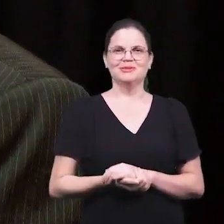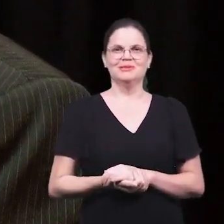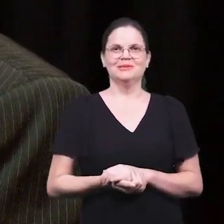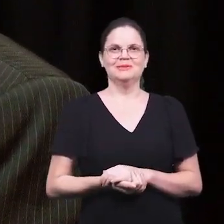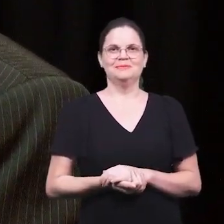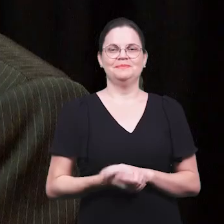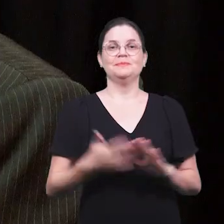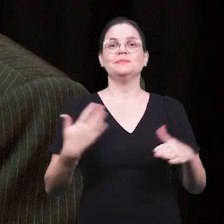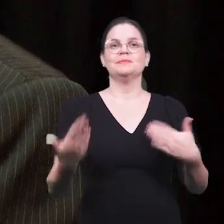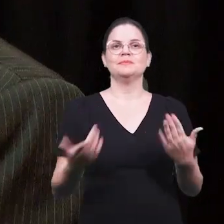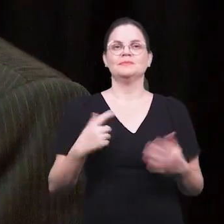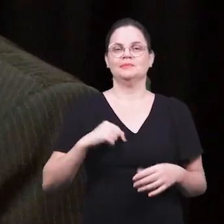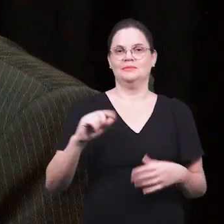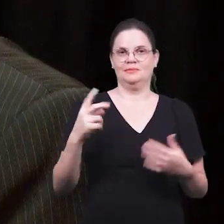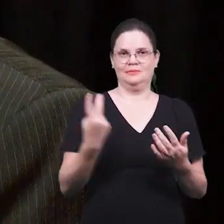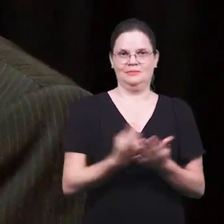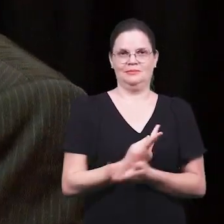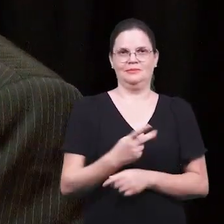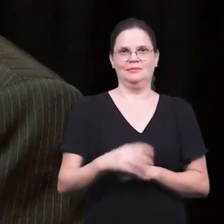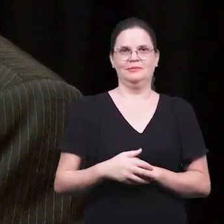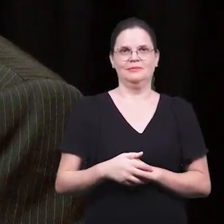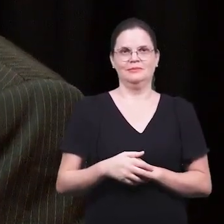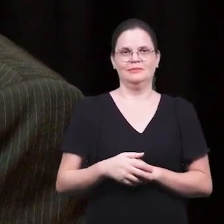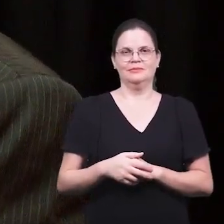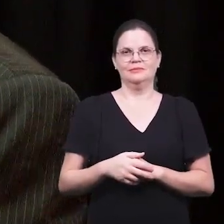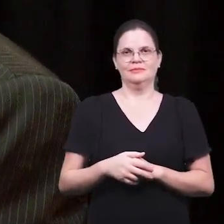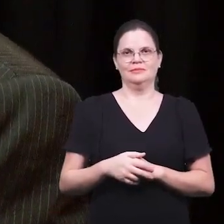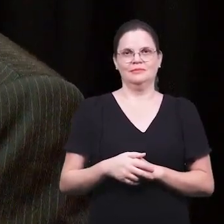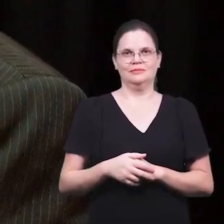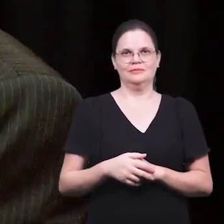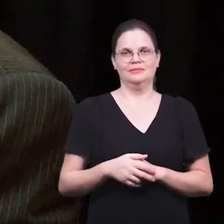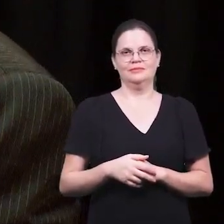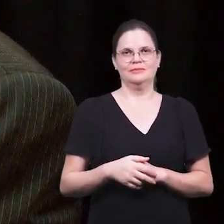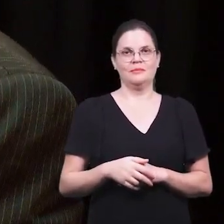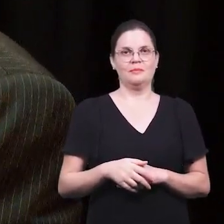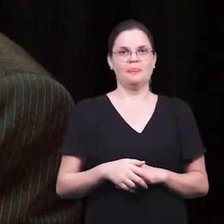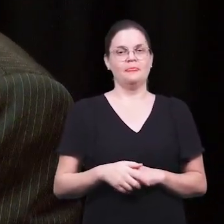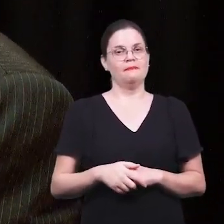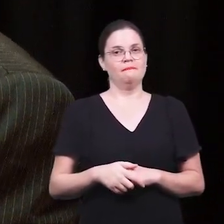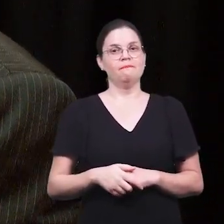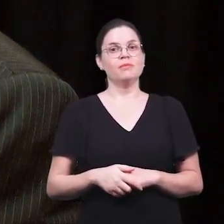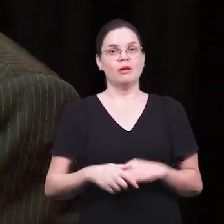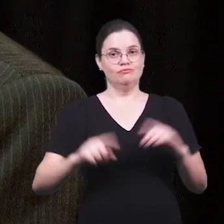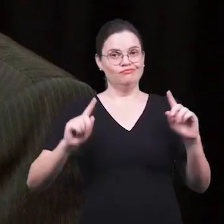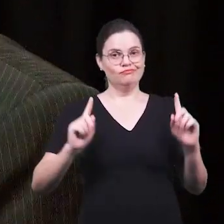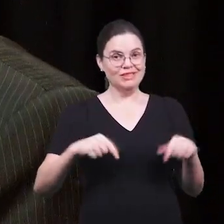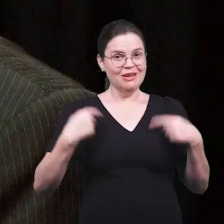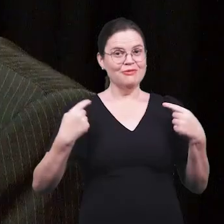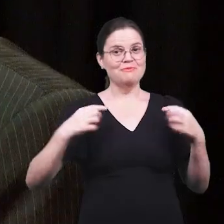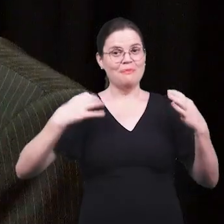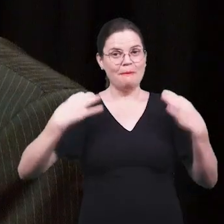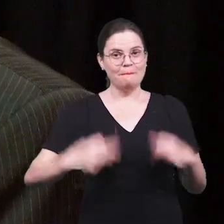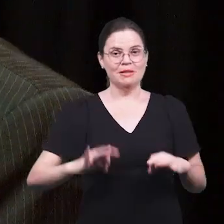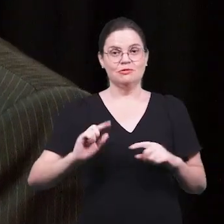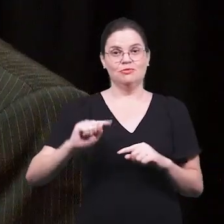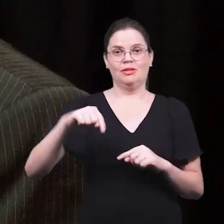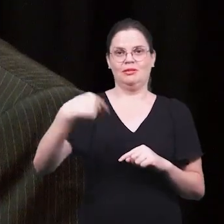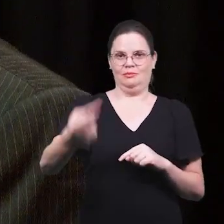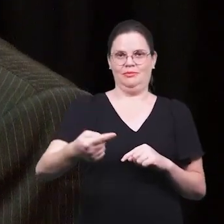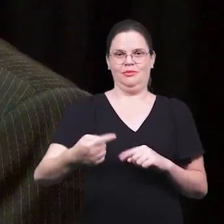o que ocorre, Júlio? O grande desafio é o pós-prova. Então, eu